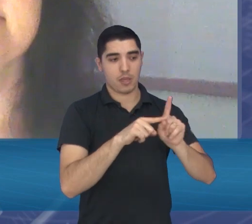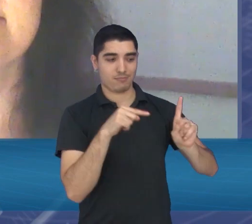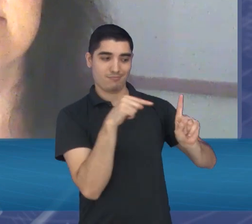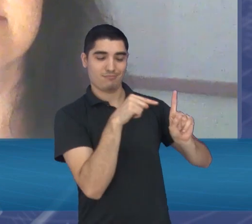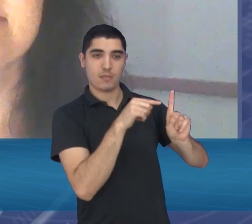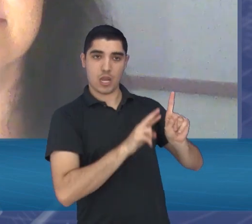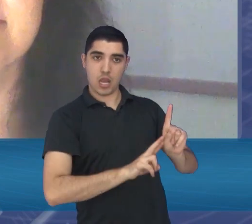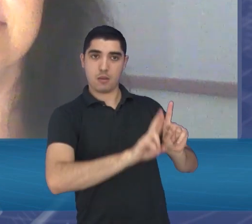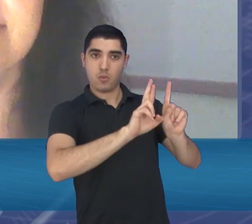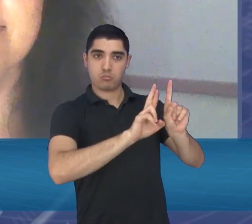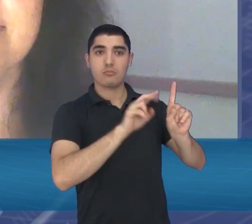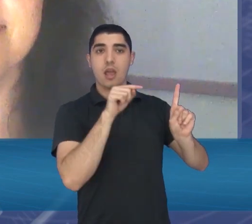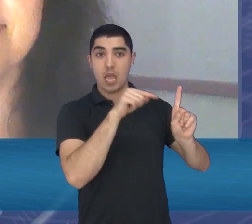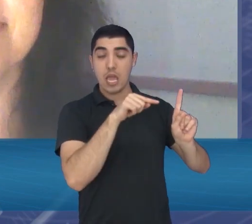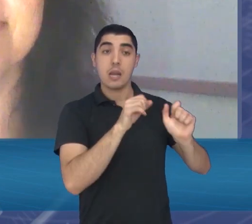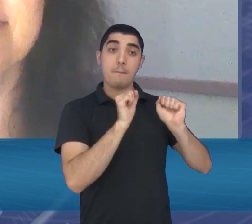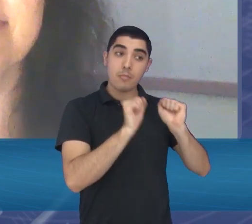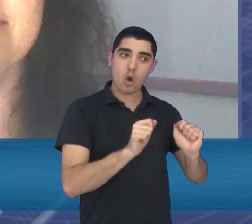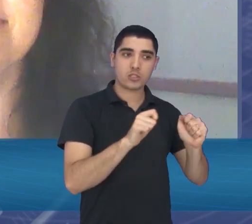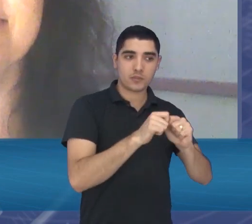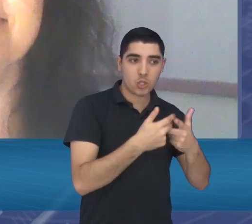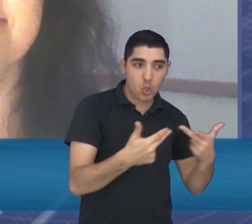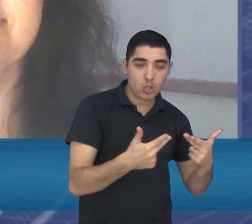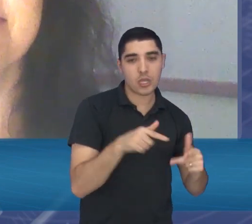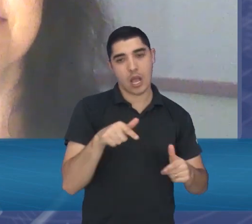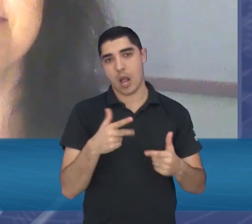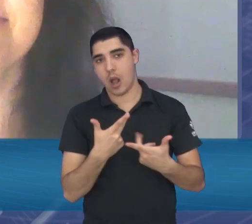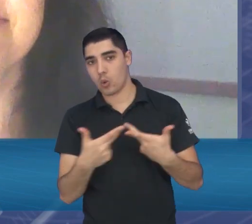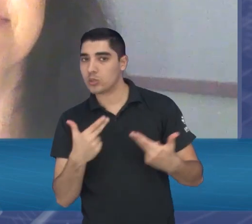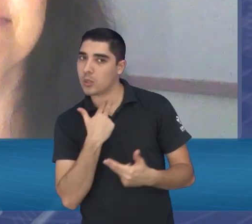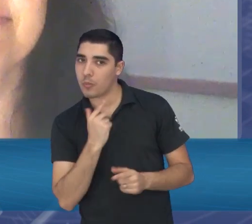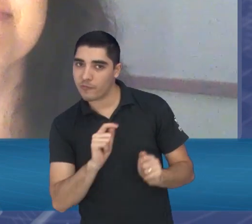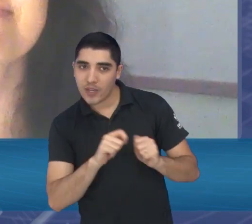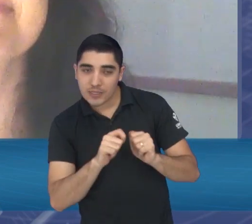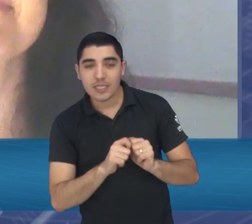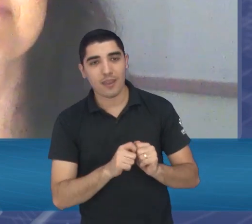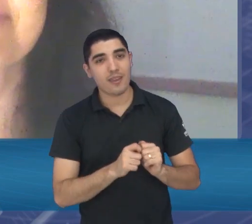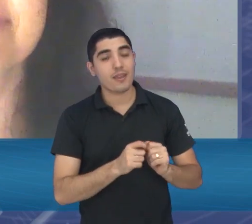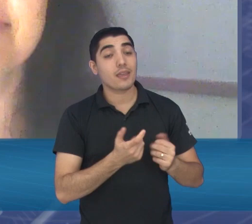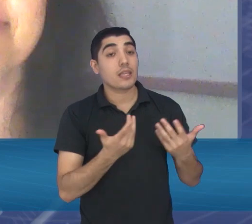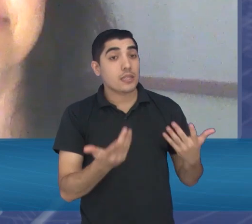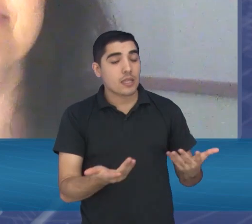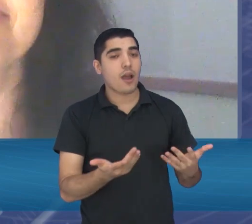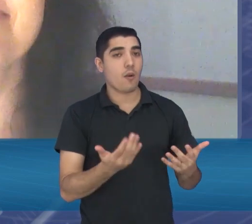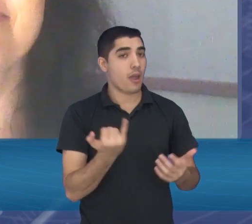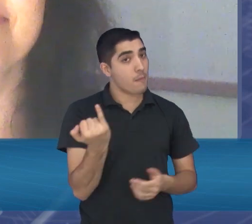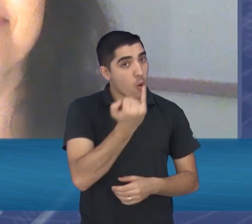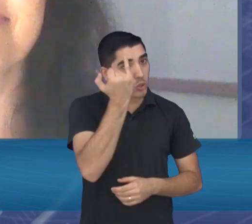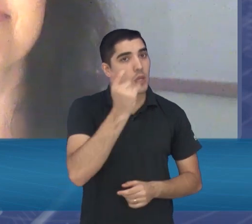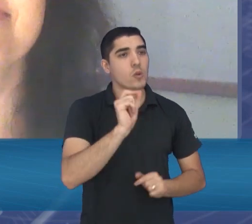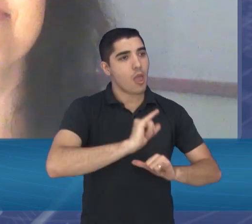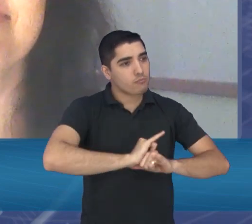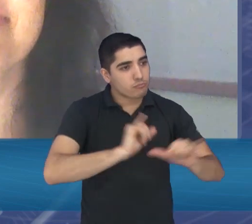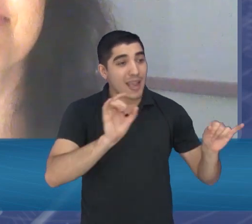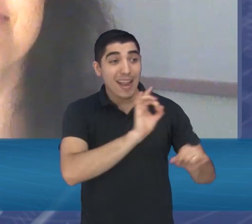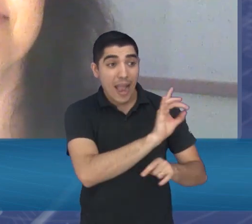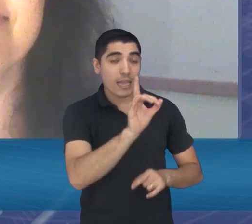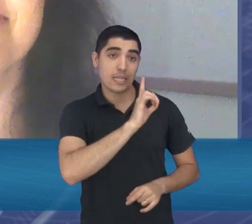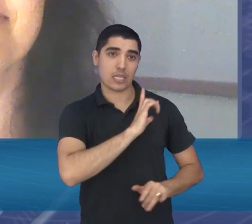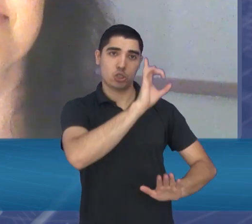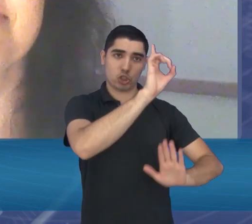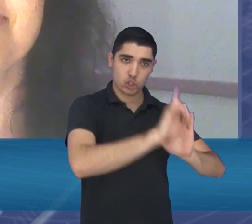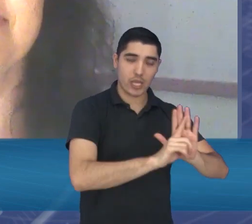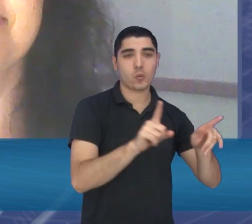ele pode e não pode fazer, mas os moradores, né, temos direitos e deveres, e é importante a gente reforçar essa questão e